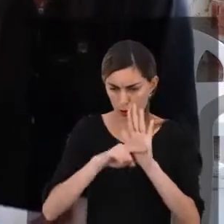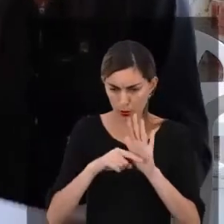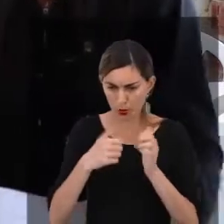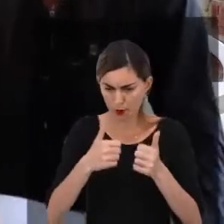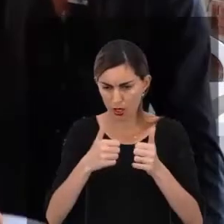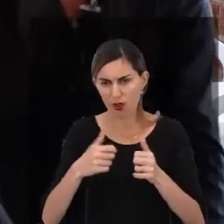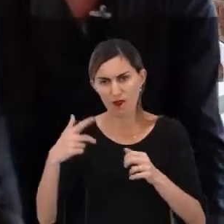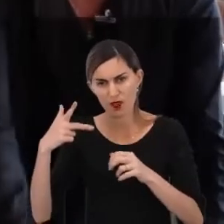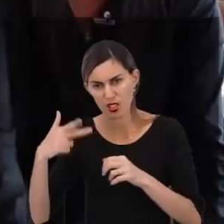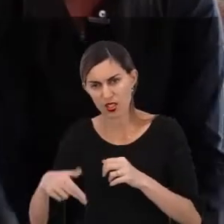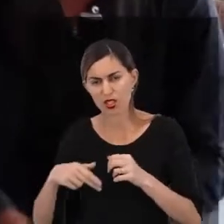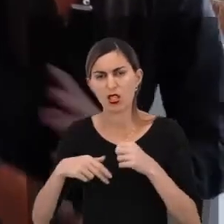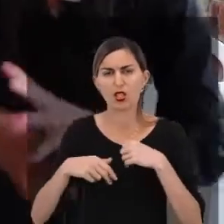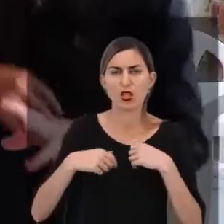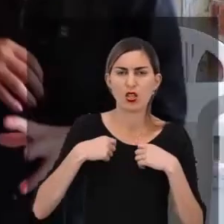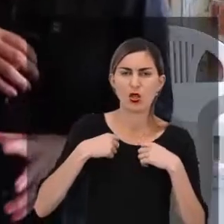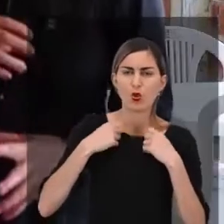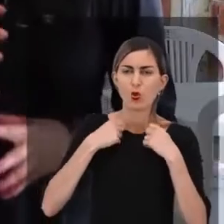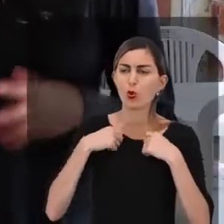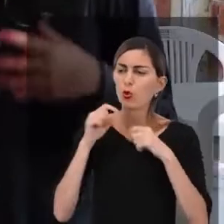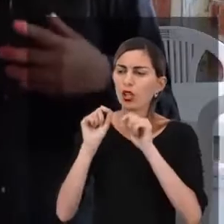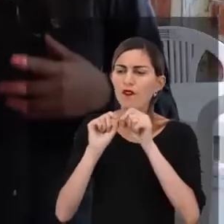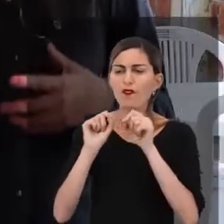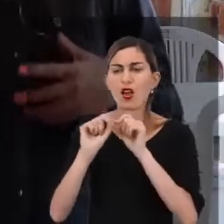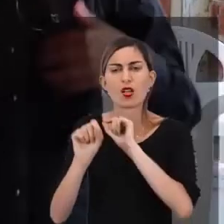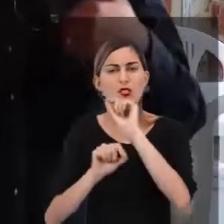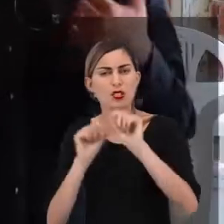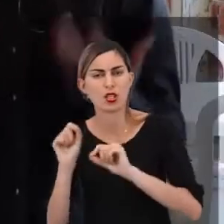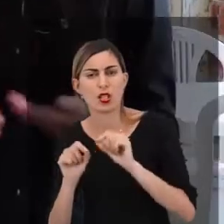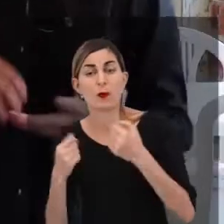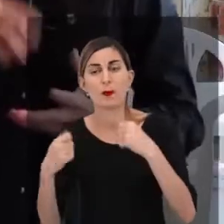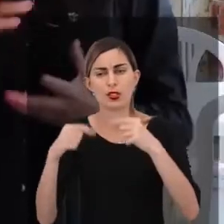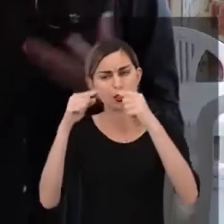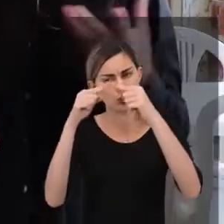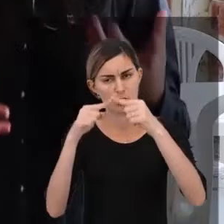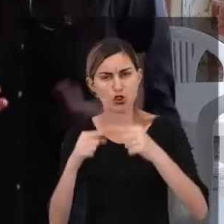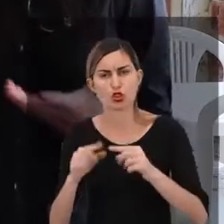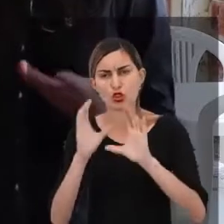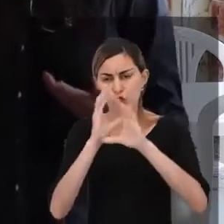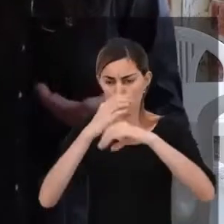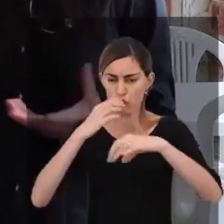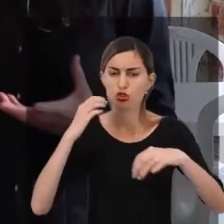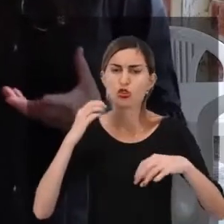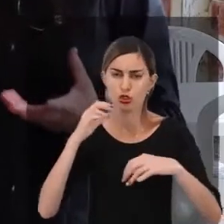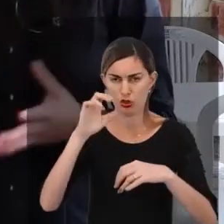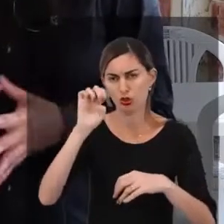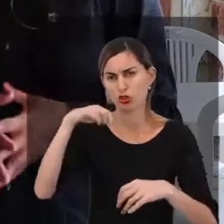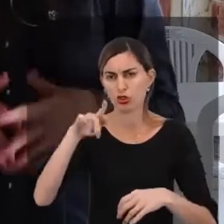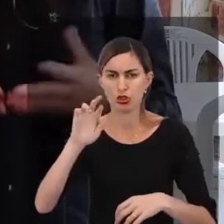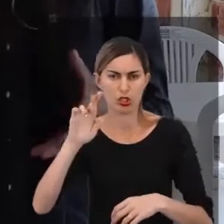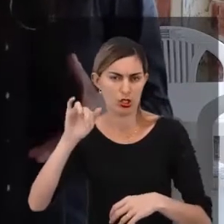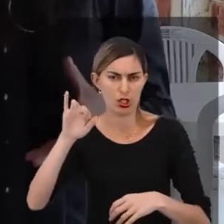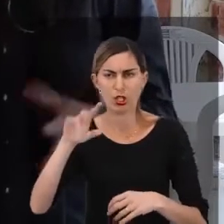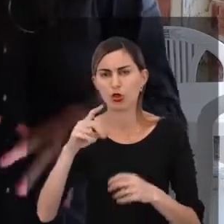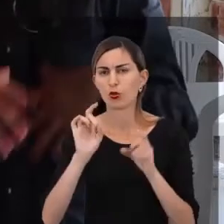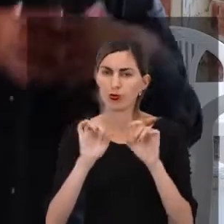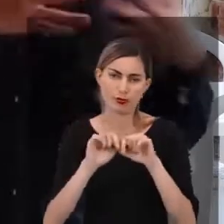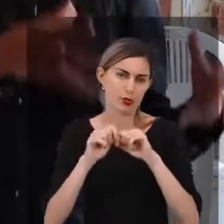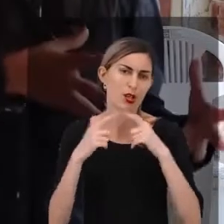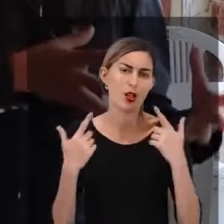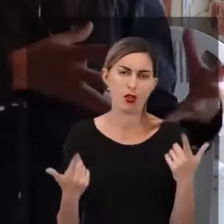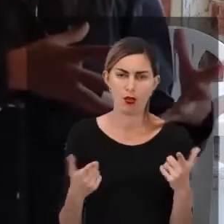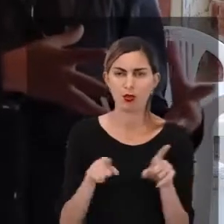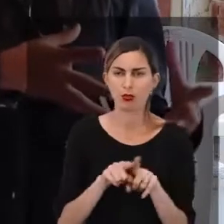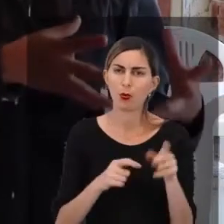está válido? Venceu? Peço a quem? Quem faz, né, Monique? Quem faz, né? E isso tem que estar alinhado com o engenheiro, lógico. Tanto com o engenheiro como